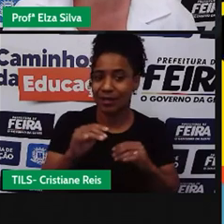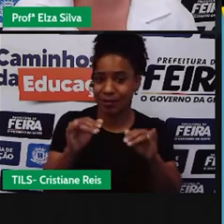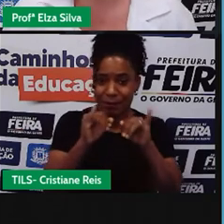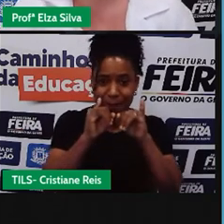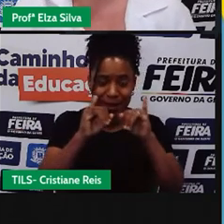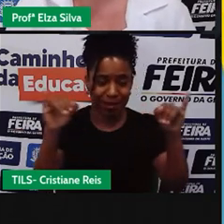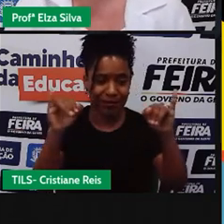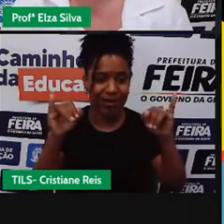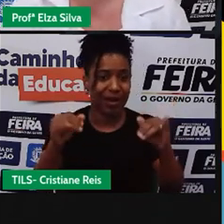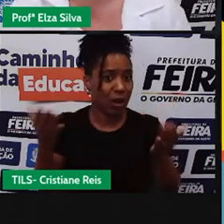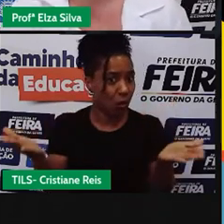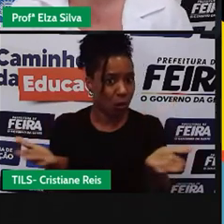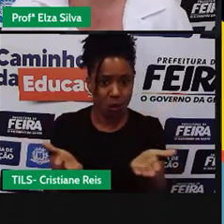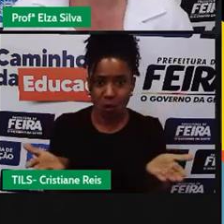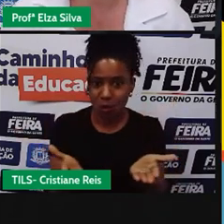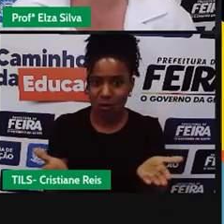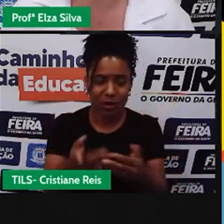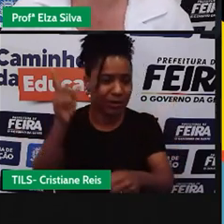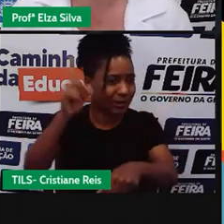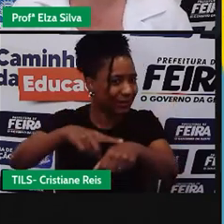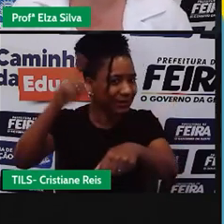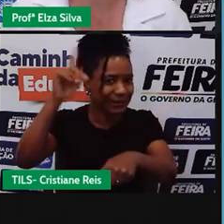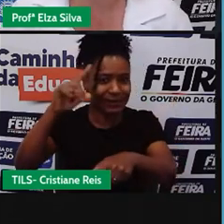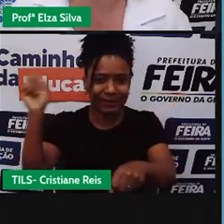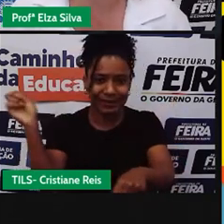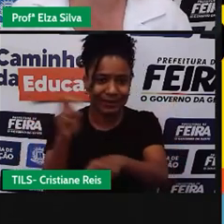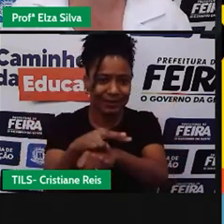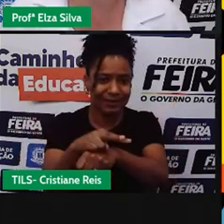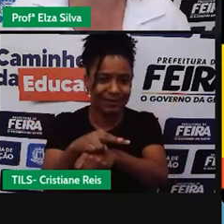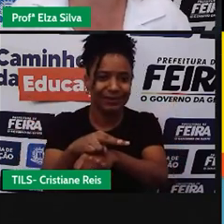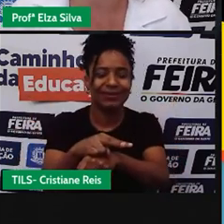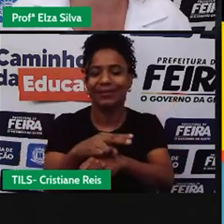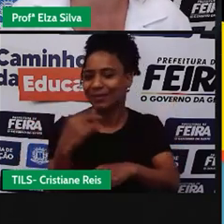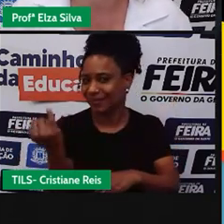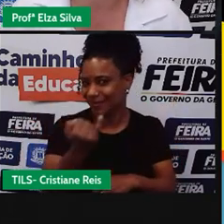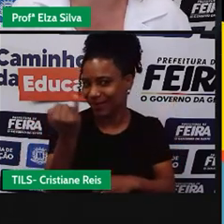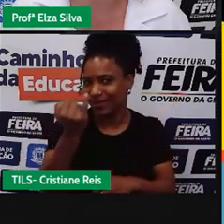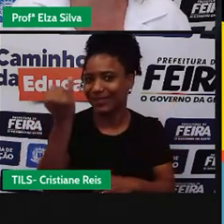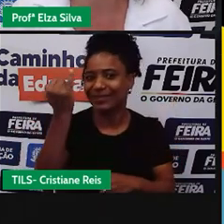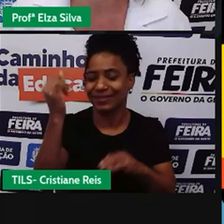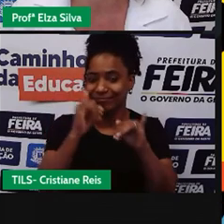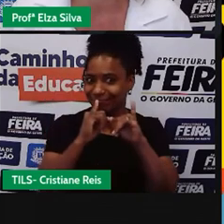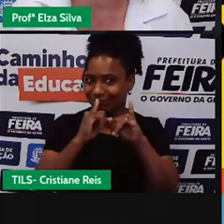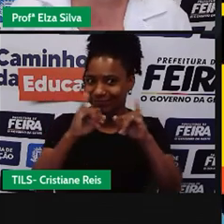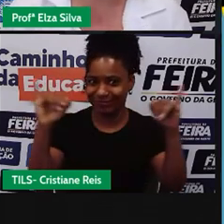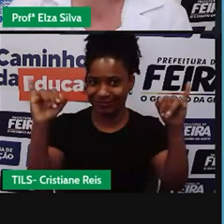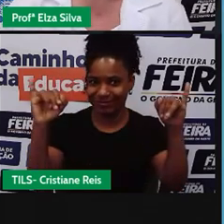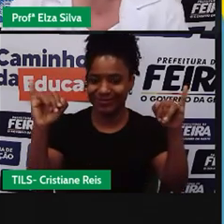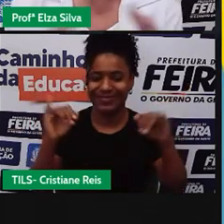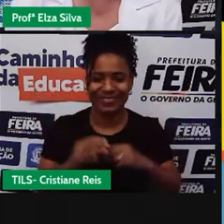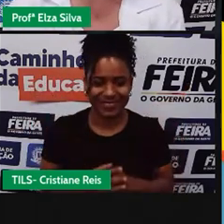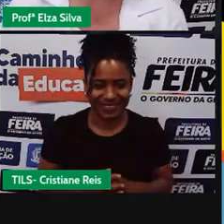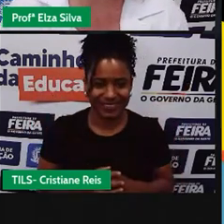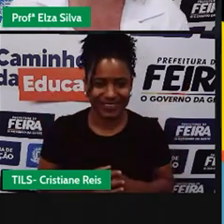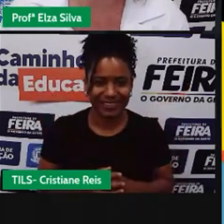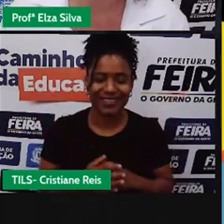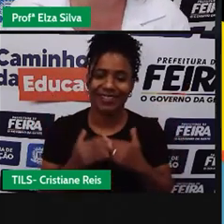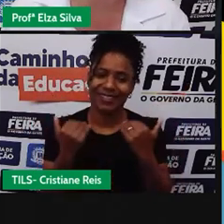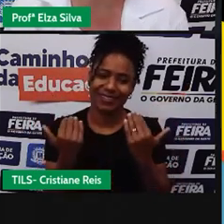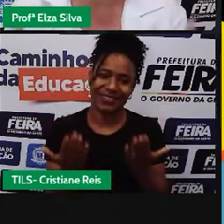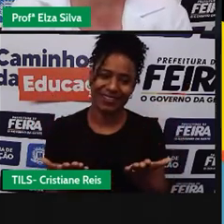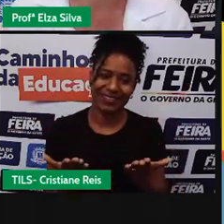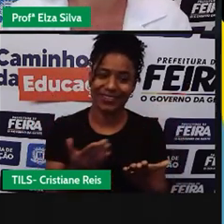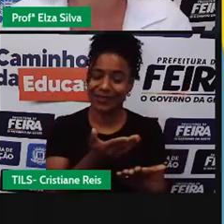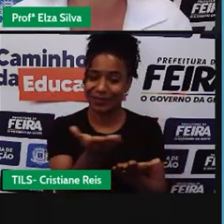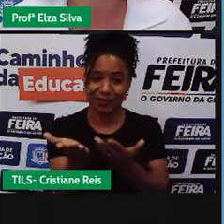que chama atenção também no seu anúncio classificado de emprego. Ok? Então, deixamos para